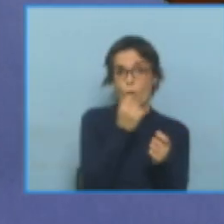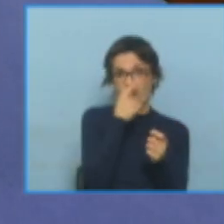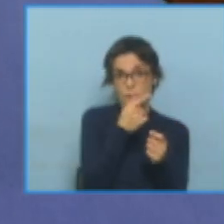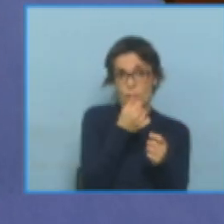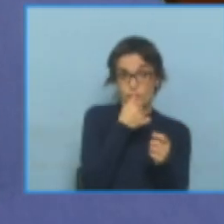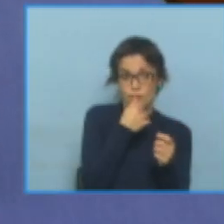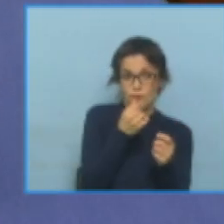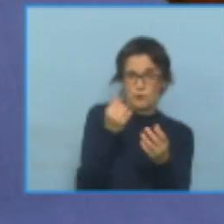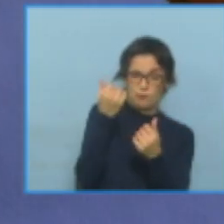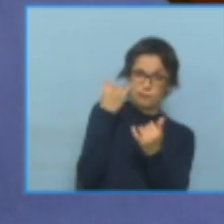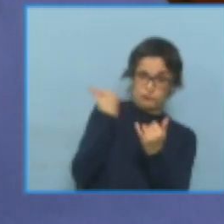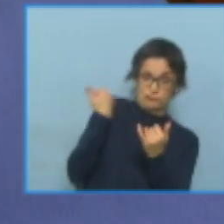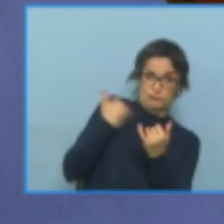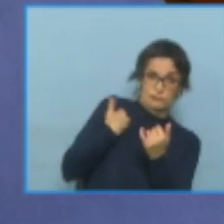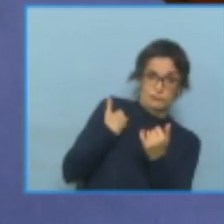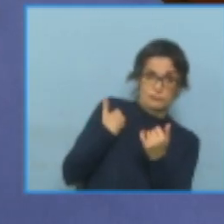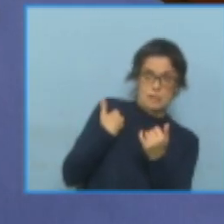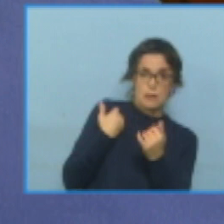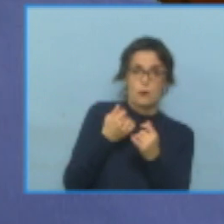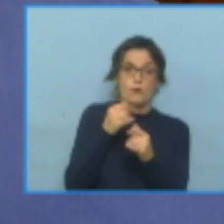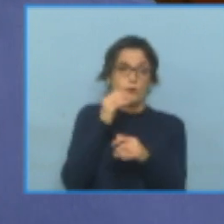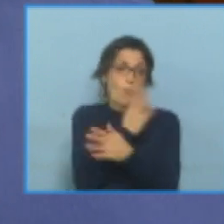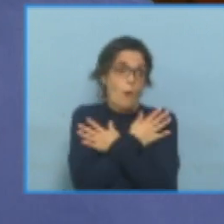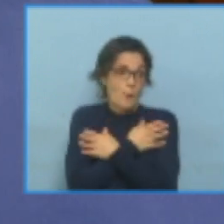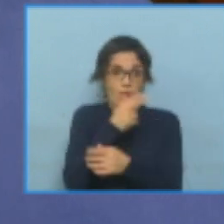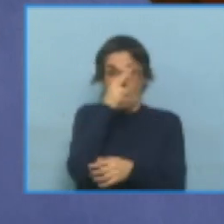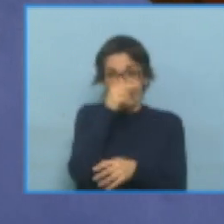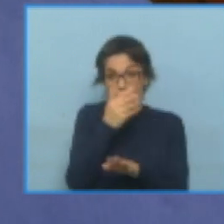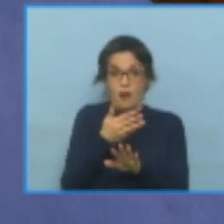próximos, são vizinhos, são amigos, são namorados, são ex-namorados.